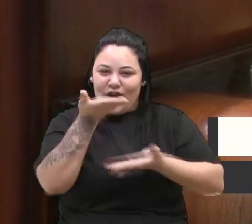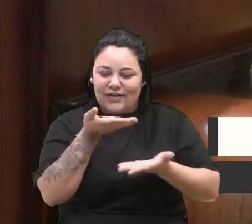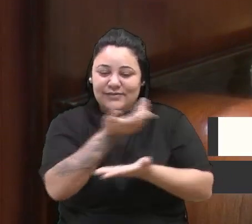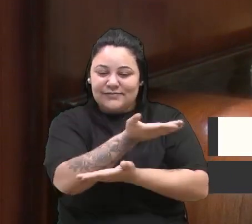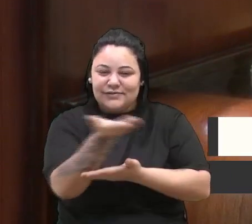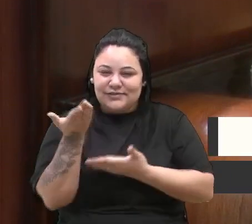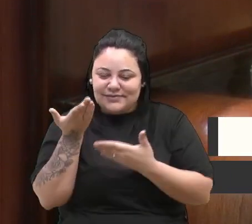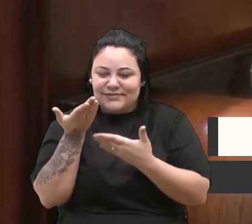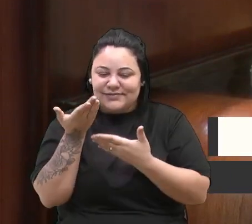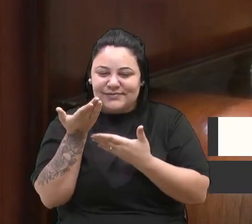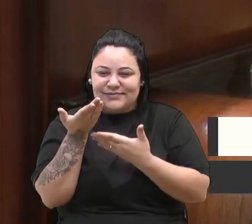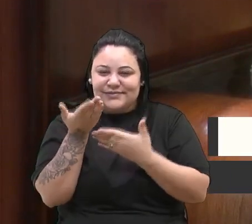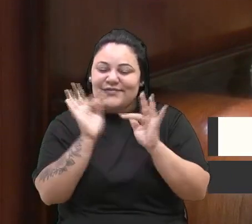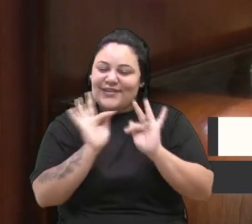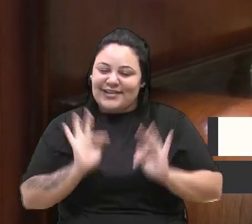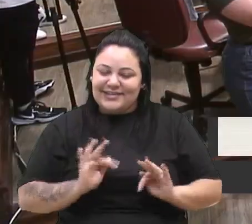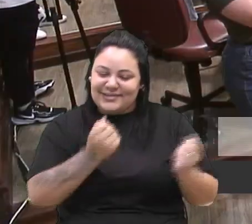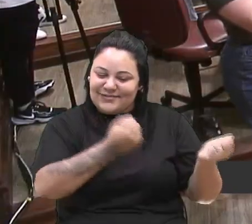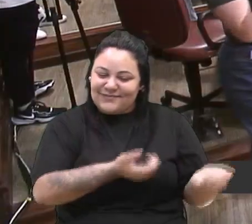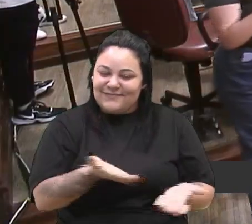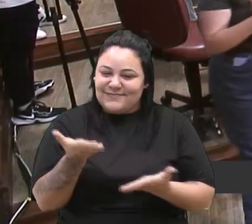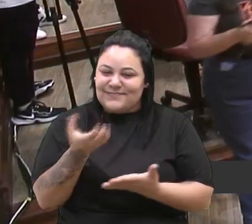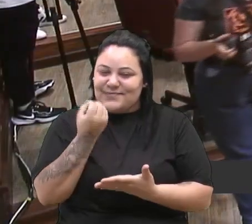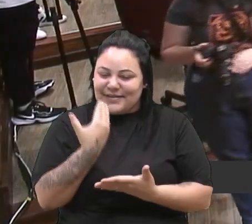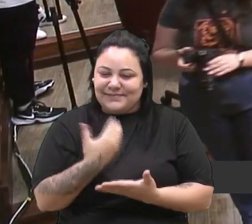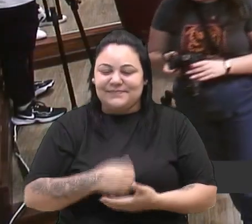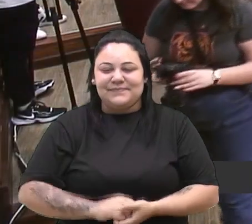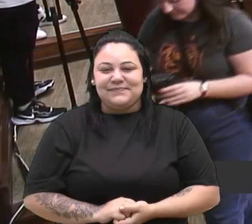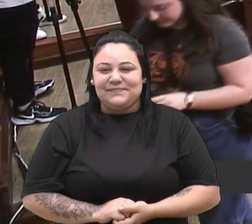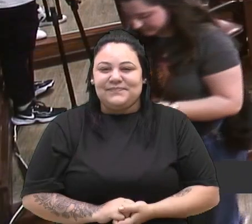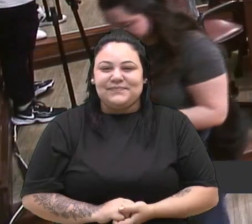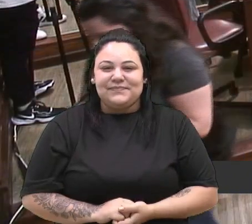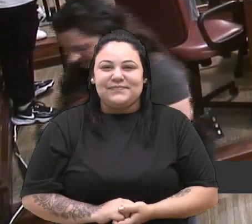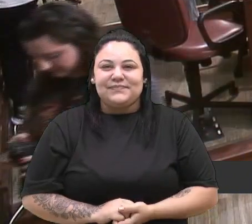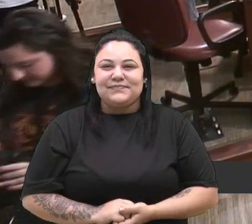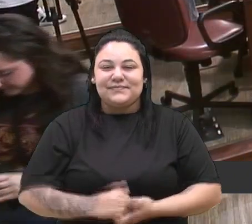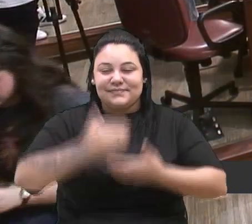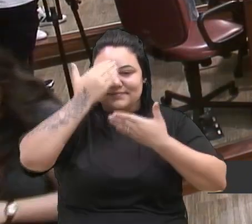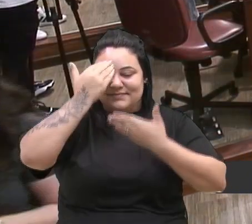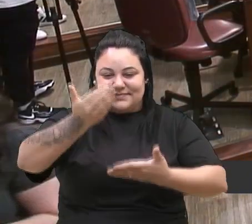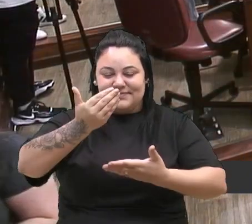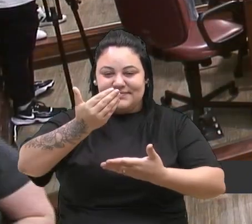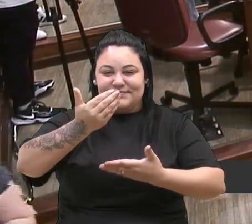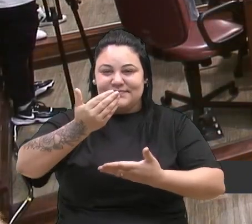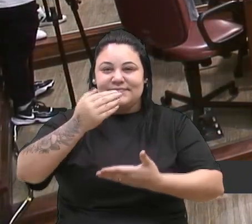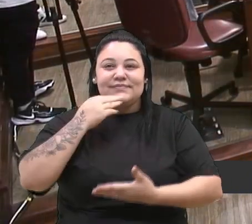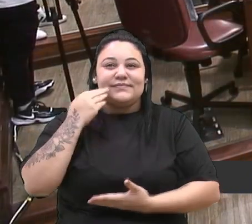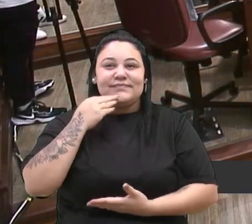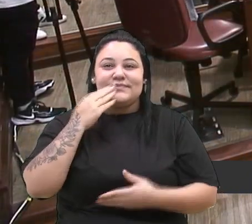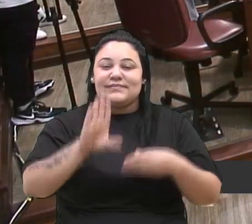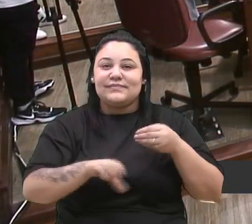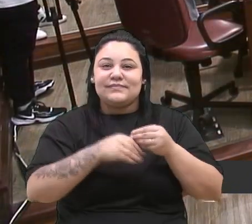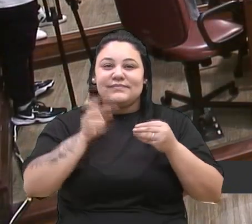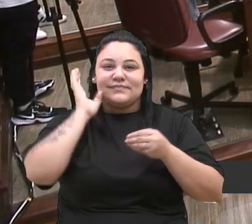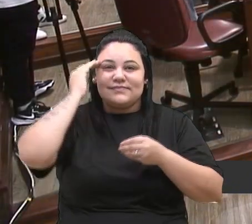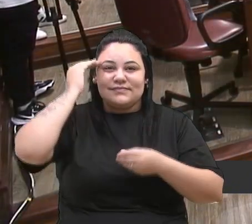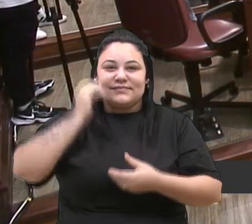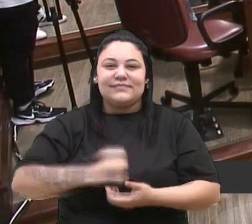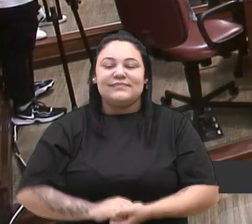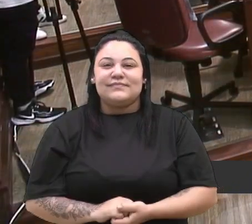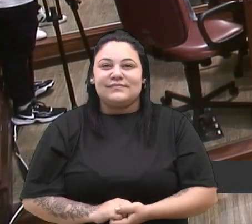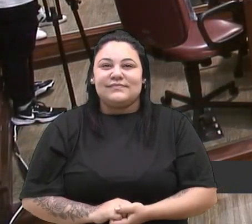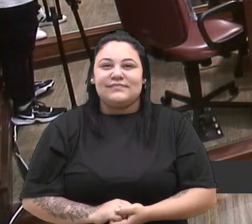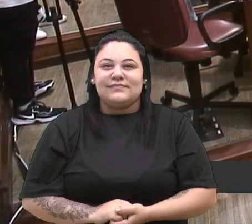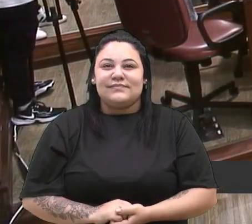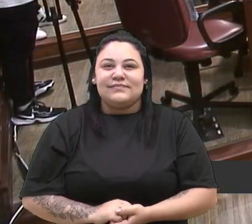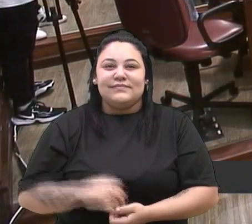em lhe receber aqui. Seja muito bem-vinda. Obrigado, vereadora Marisol. Uma parte, vereador Felipe Grêmio Maier. Vereador Zanquim, a vereadora